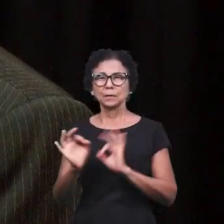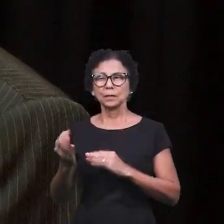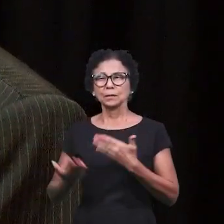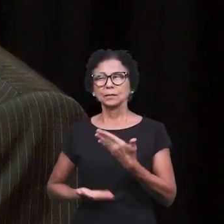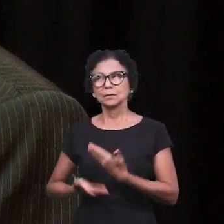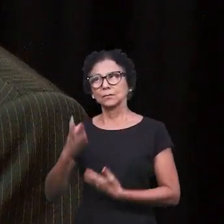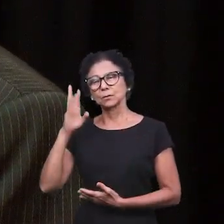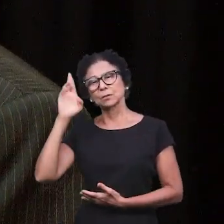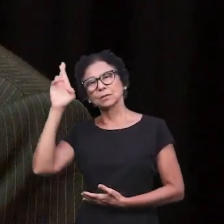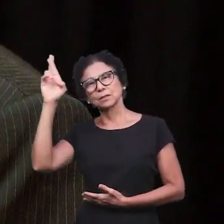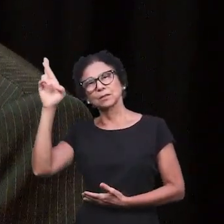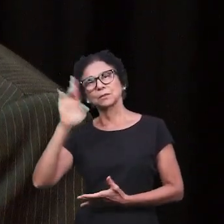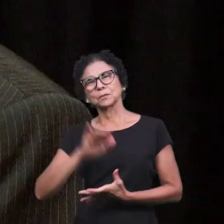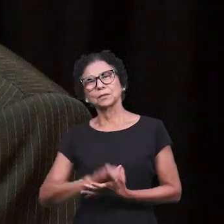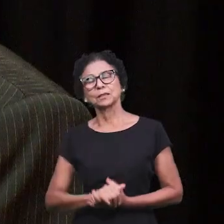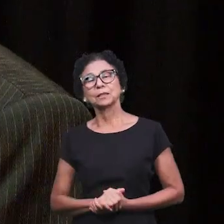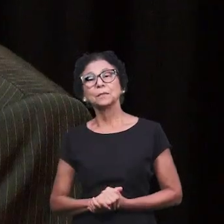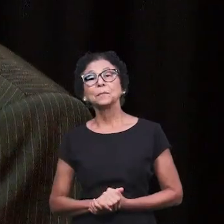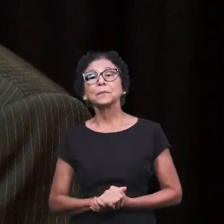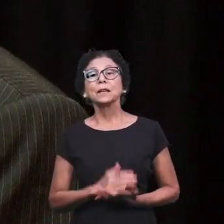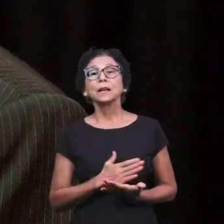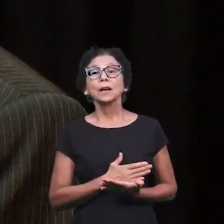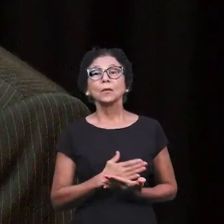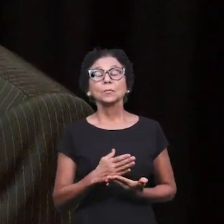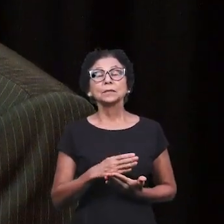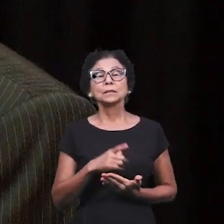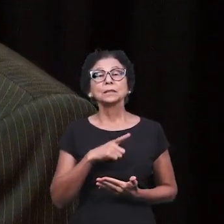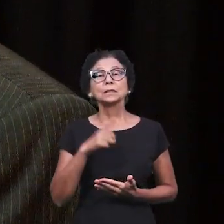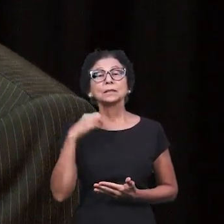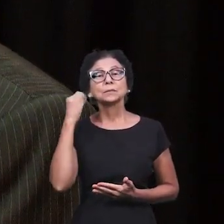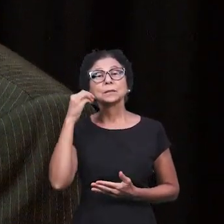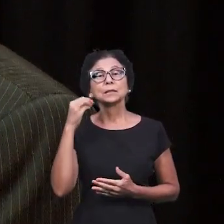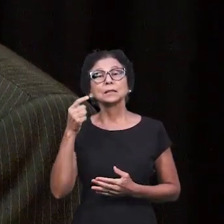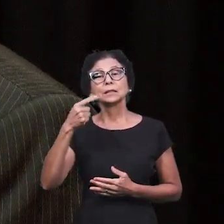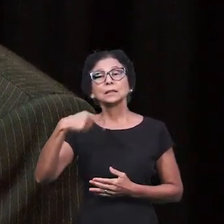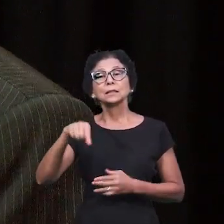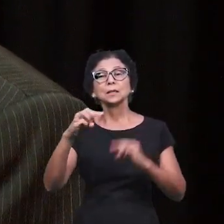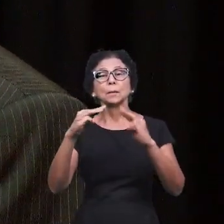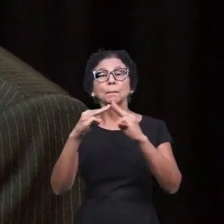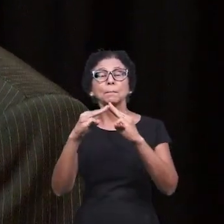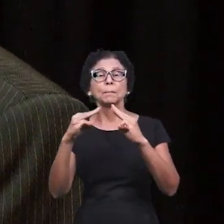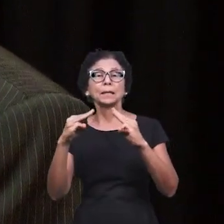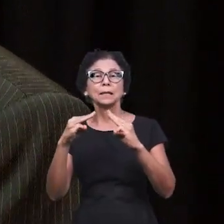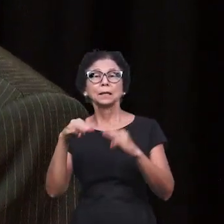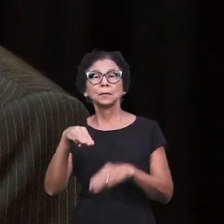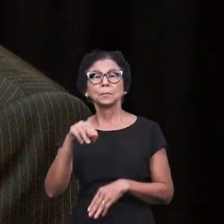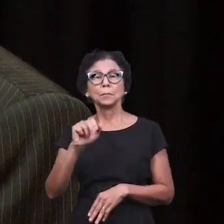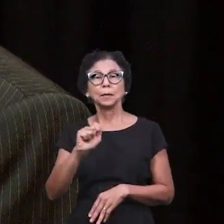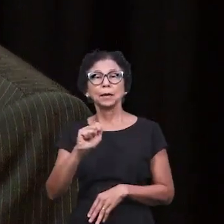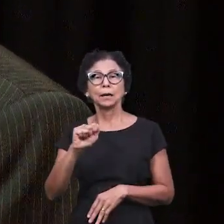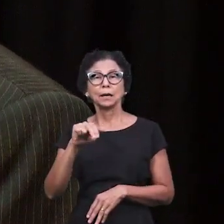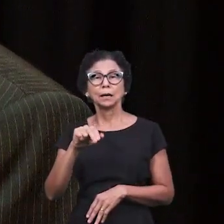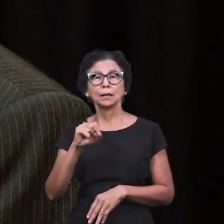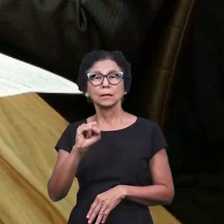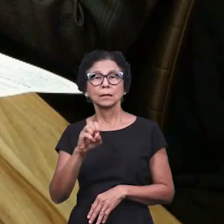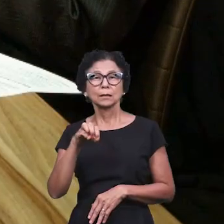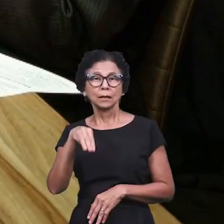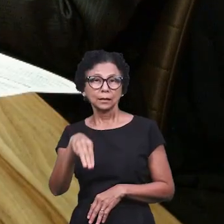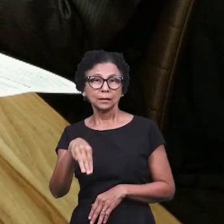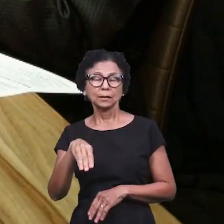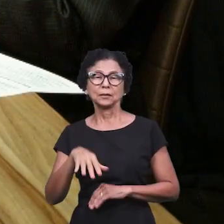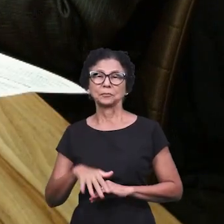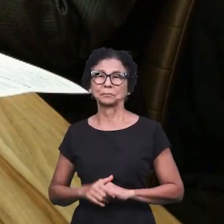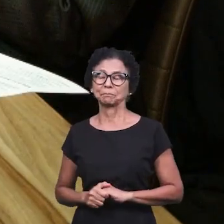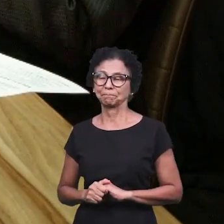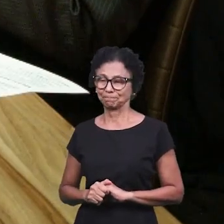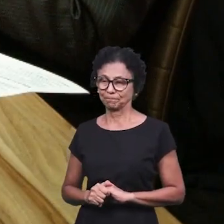igreja, mas especialmente no Manaim, né? E eu comecei a ter experiências, então, com o Manaim, porque Manaim, é, coisa boa.